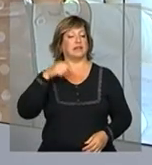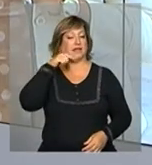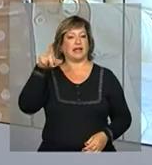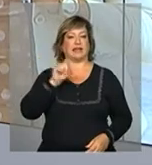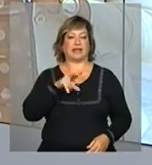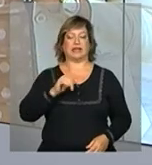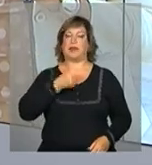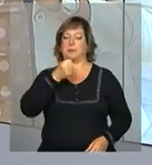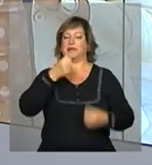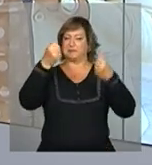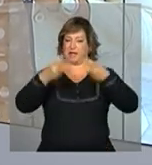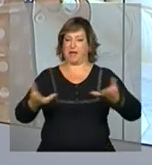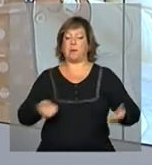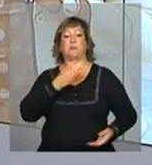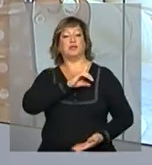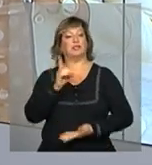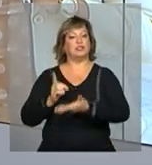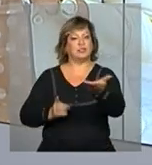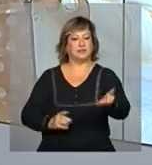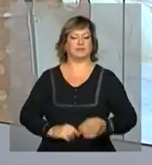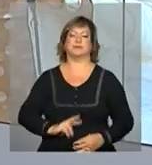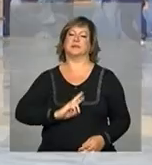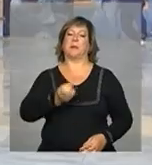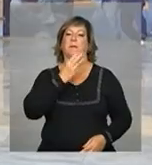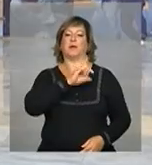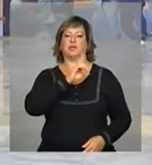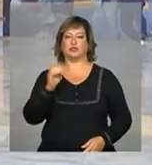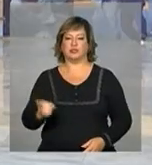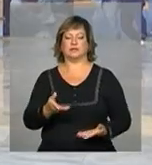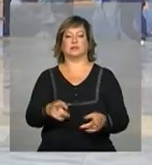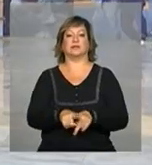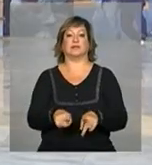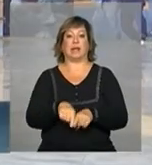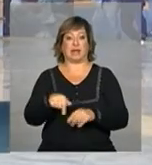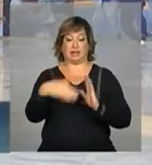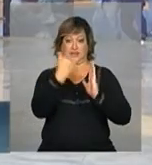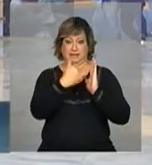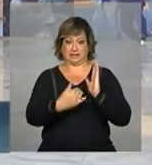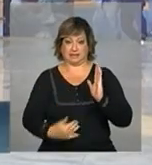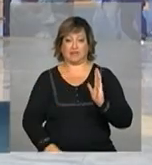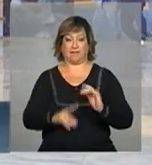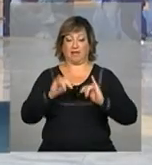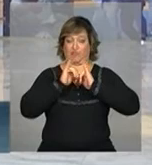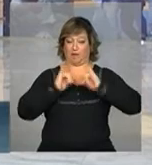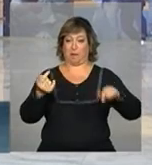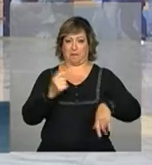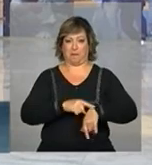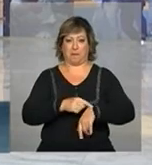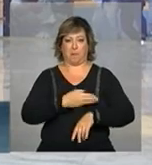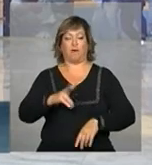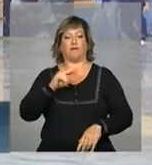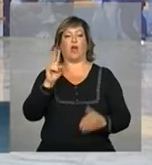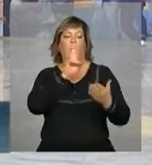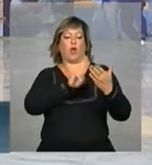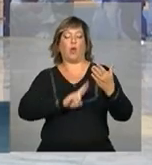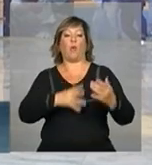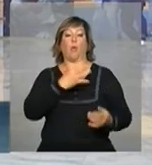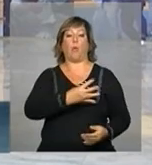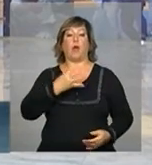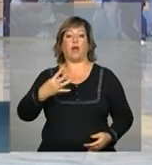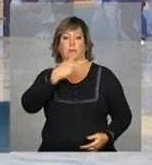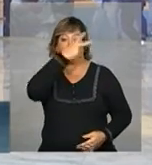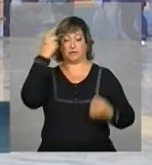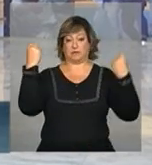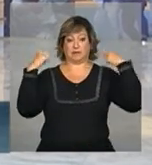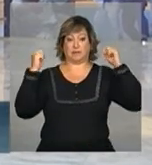repórter Daniela Almeida. Bom dia, Daniela. Bom dia, Malu. A lista que vai ser divulgada em instantes traz os nomes de 44